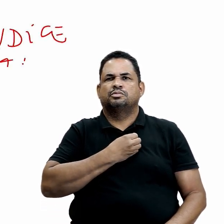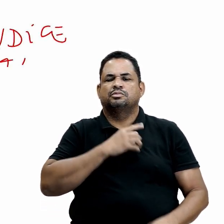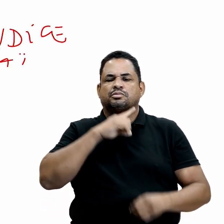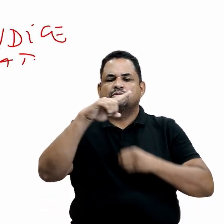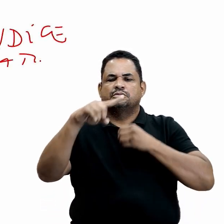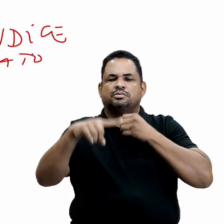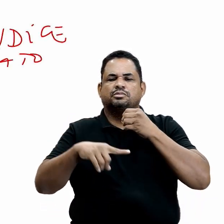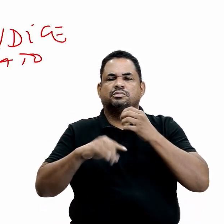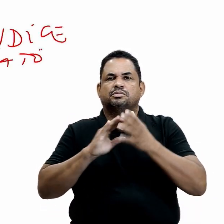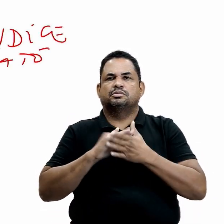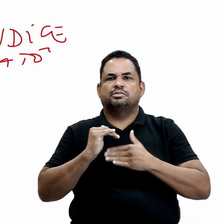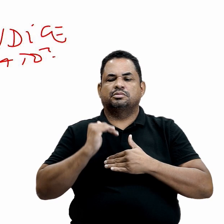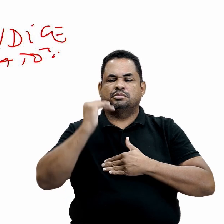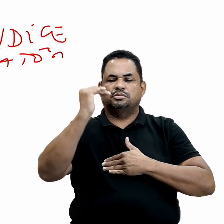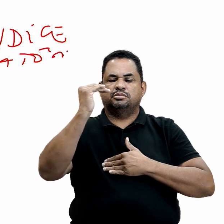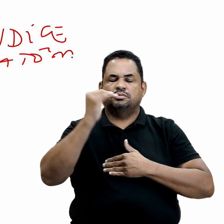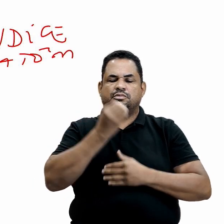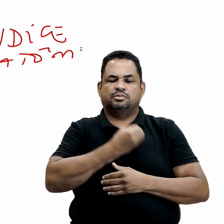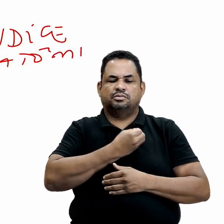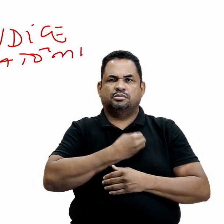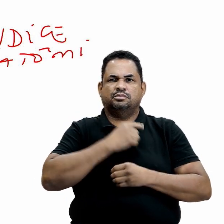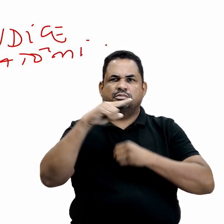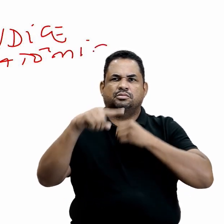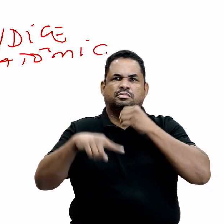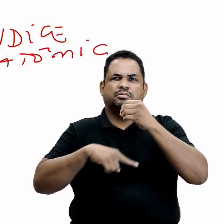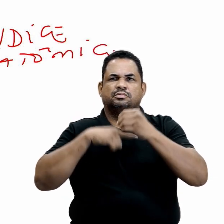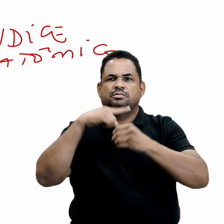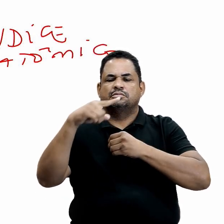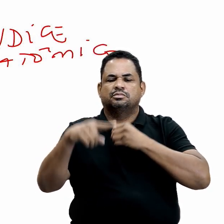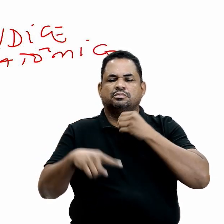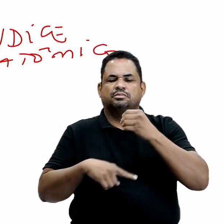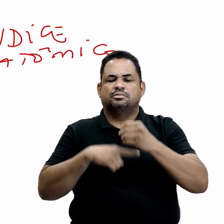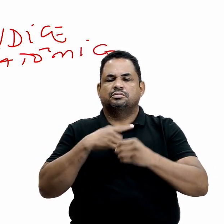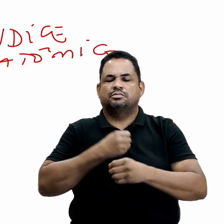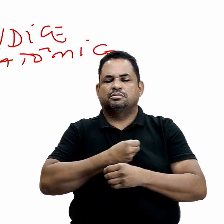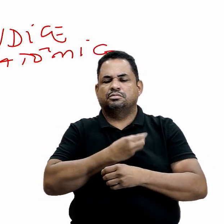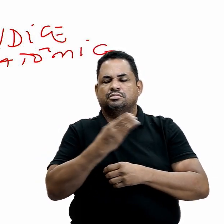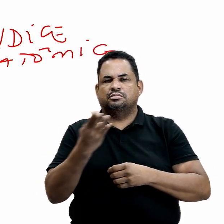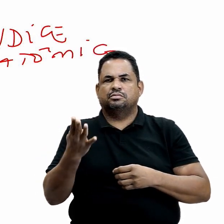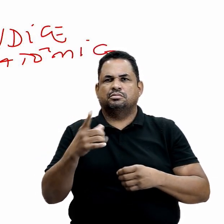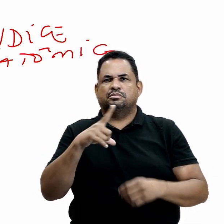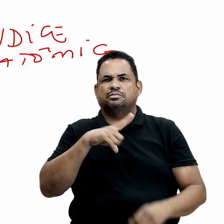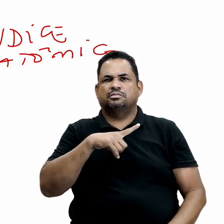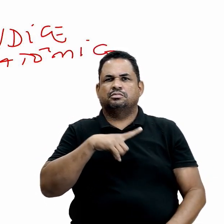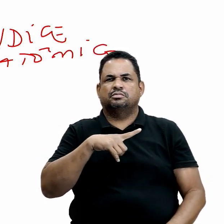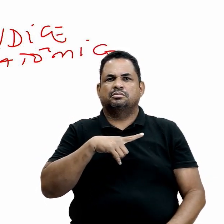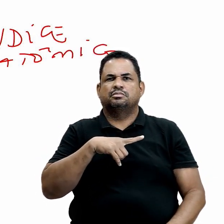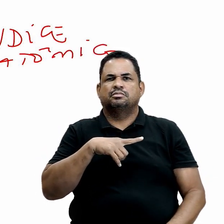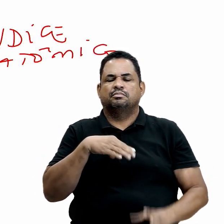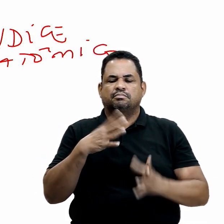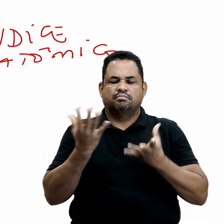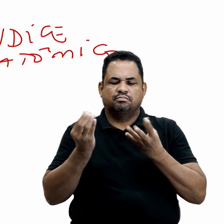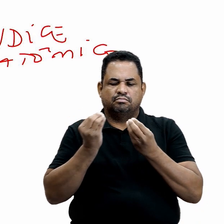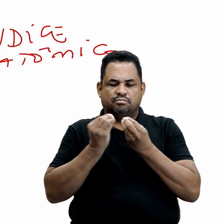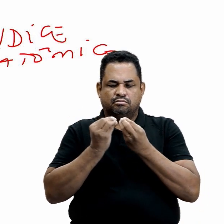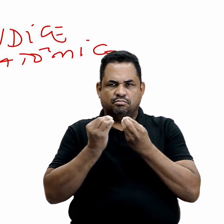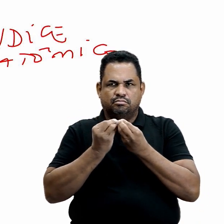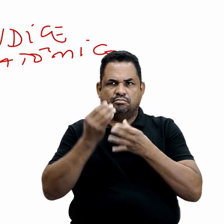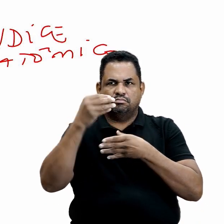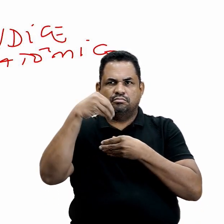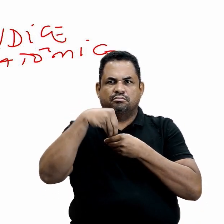atômico, a quantidade de átomo que tem nesta